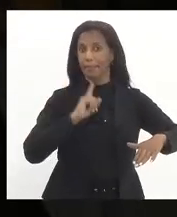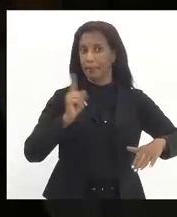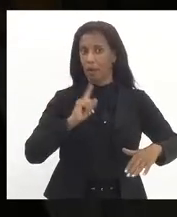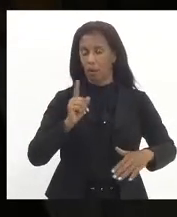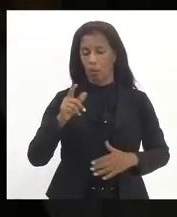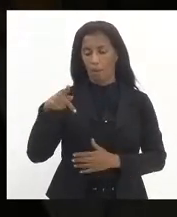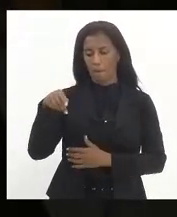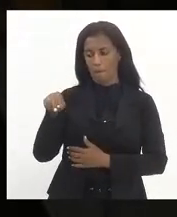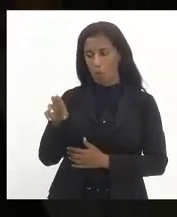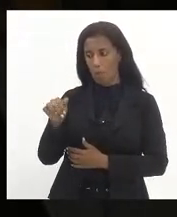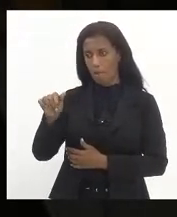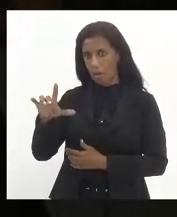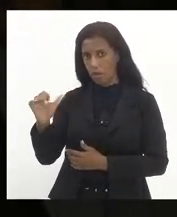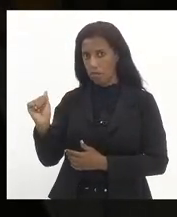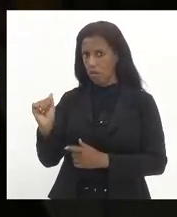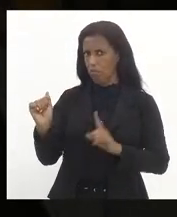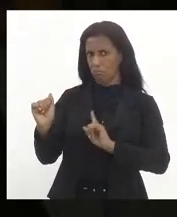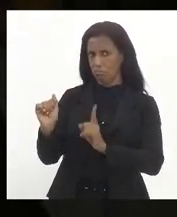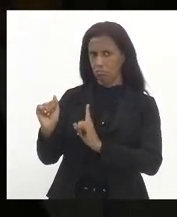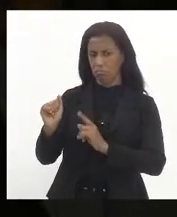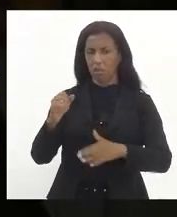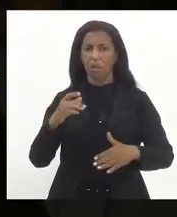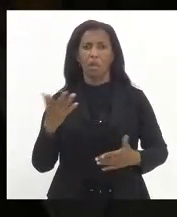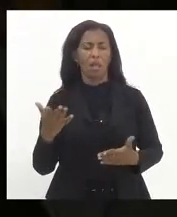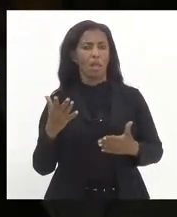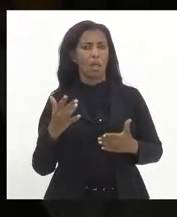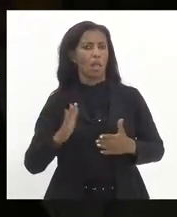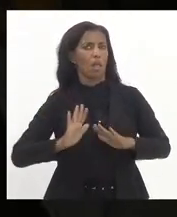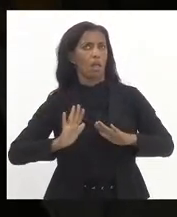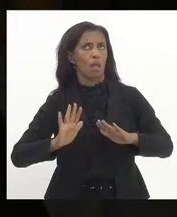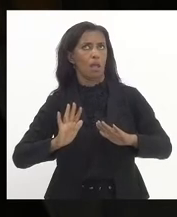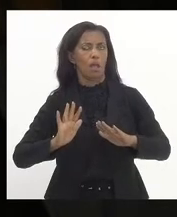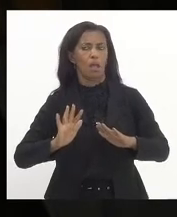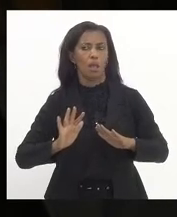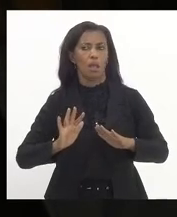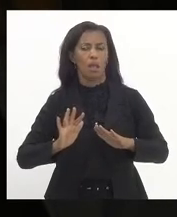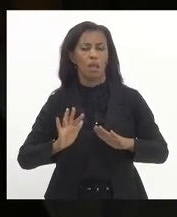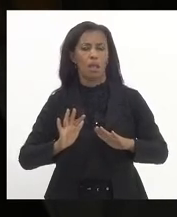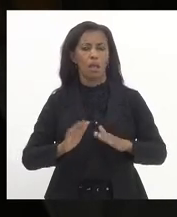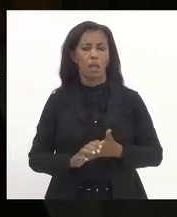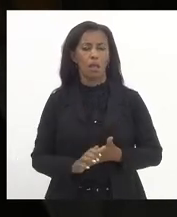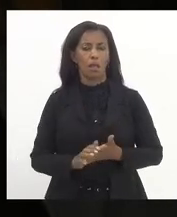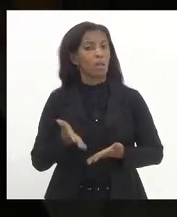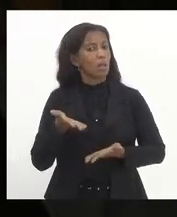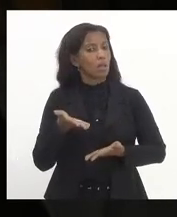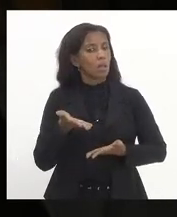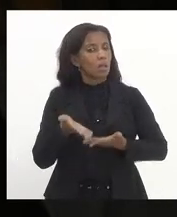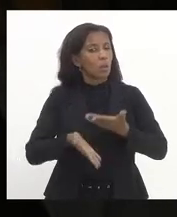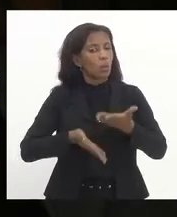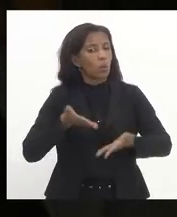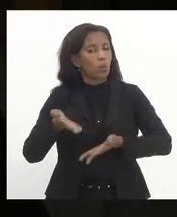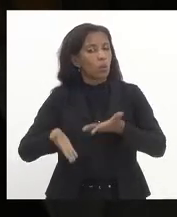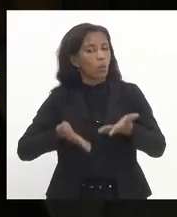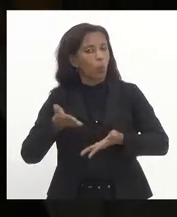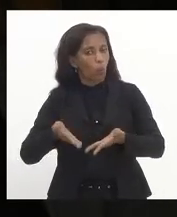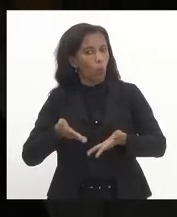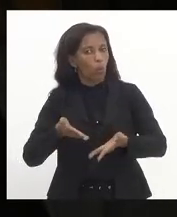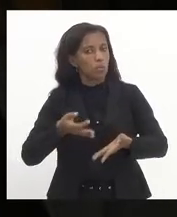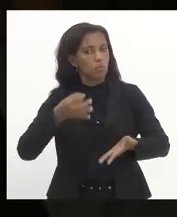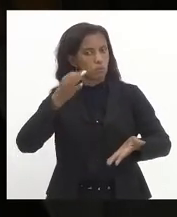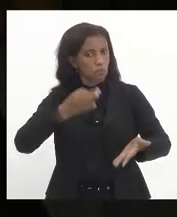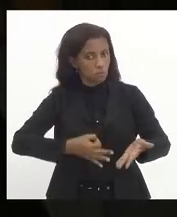que seja uma poupança, né? Ou seja, seja algo, que cuide com prudência,